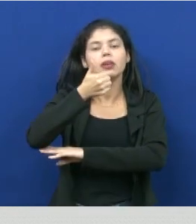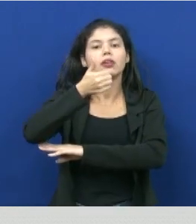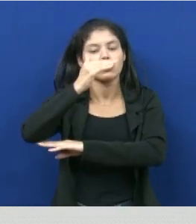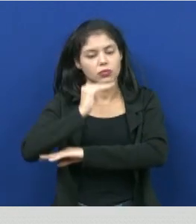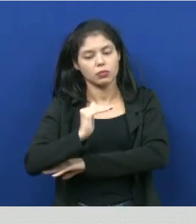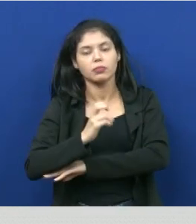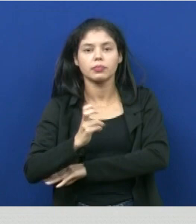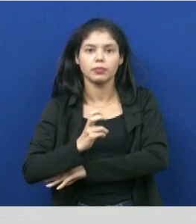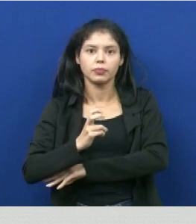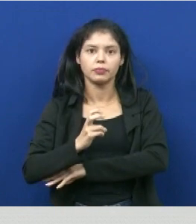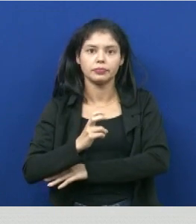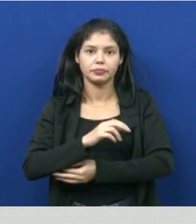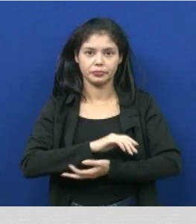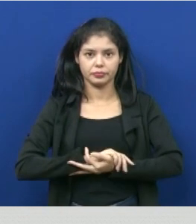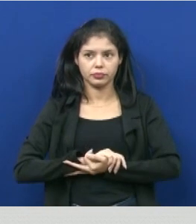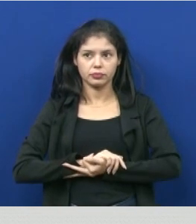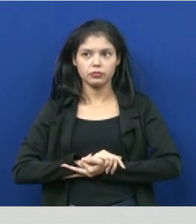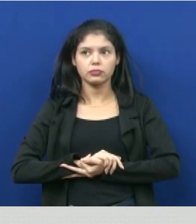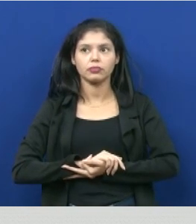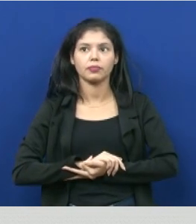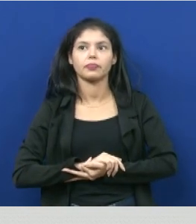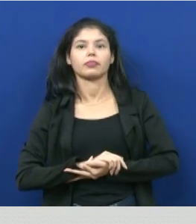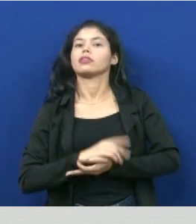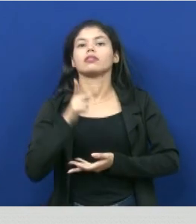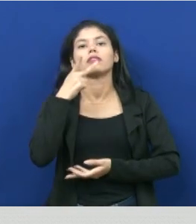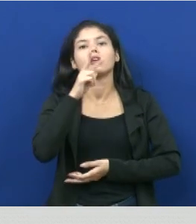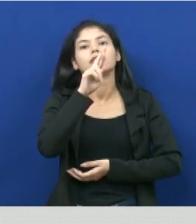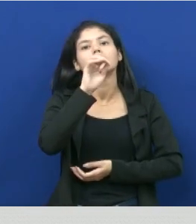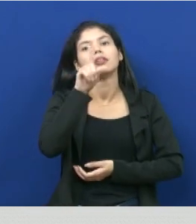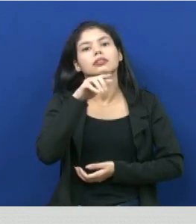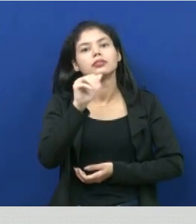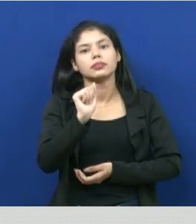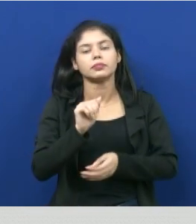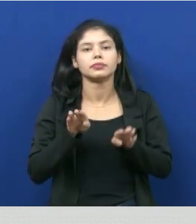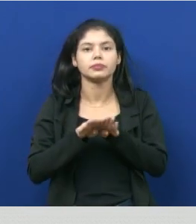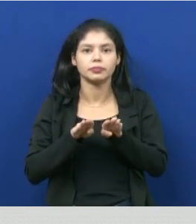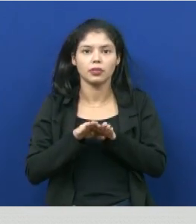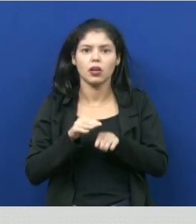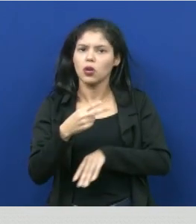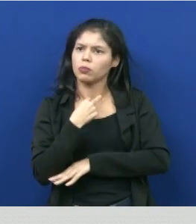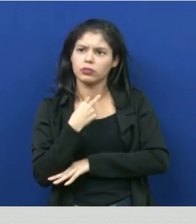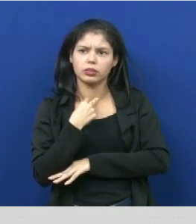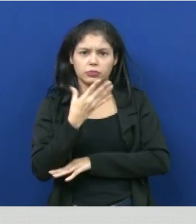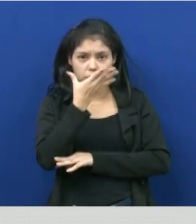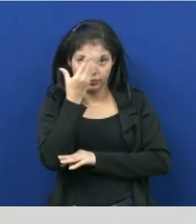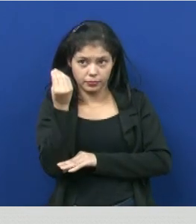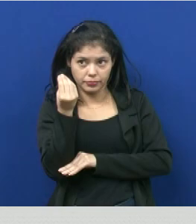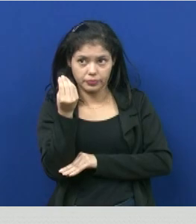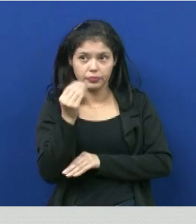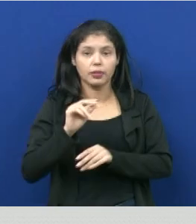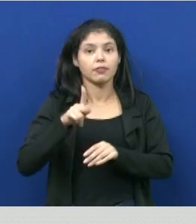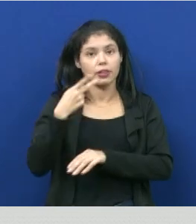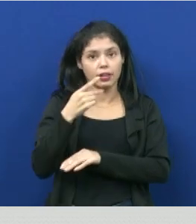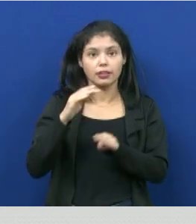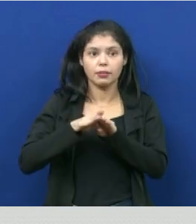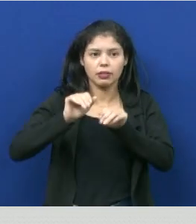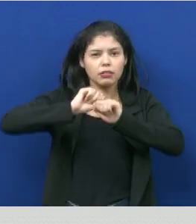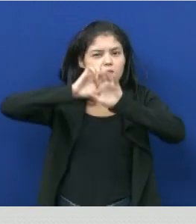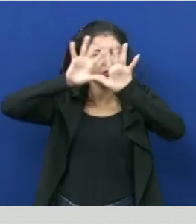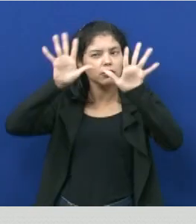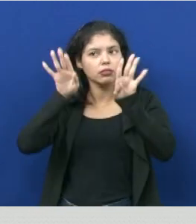5. Bem, falar de razão, nós não podemos deixar de deixar também